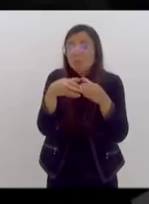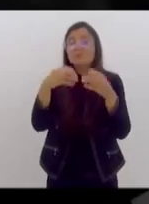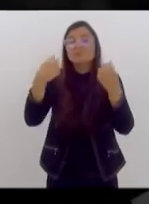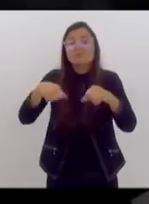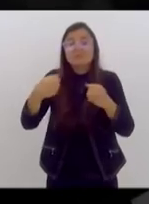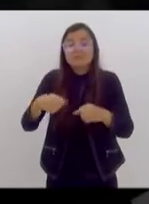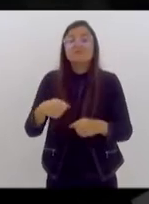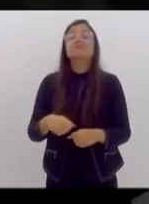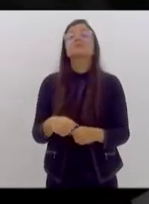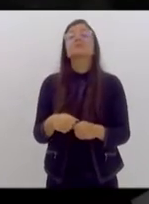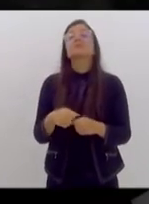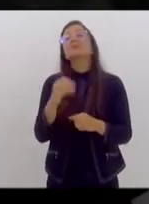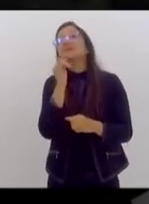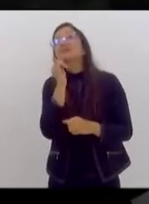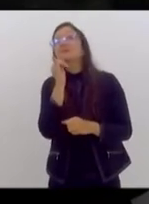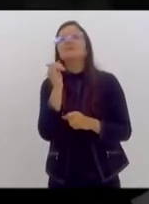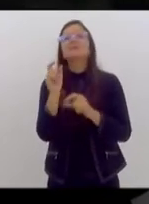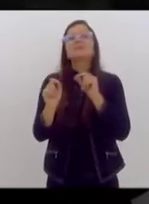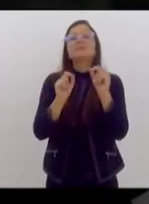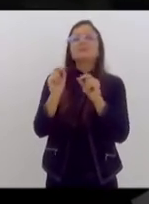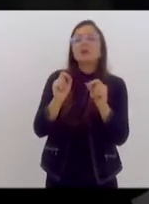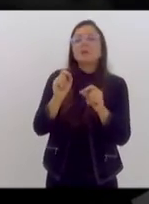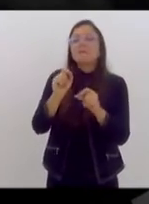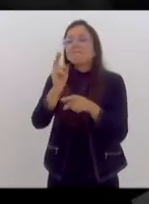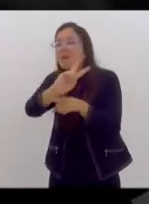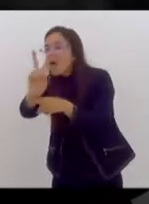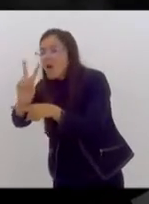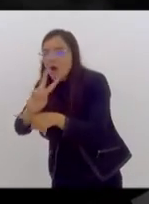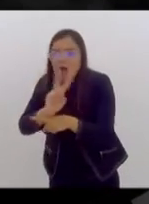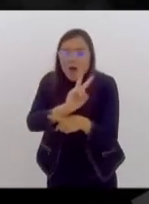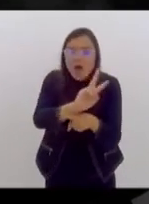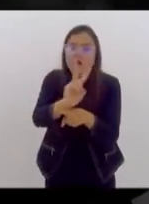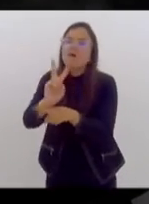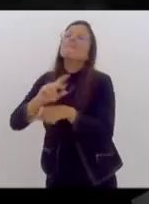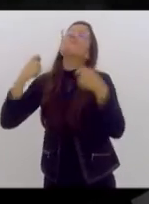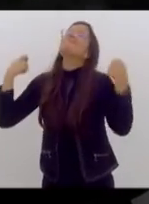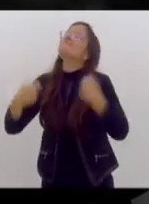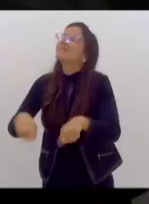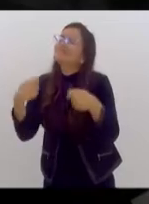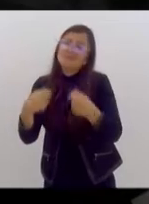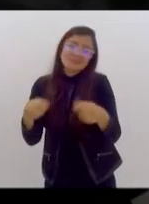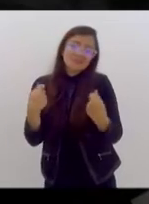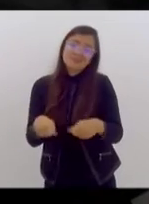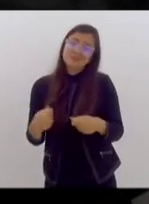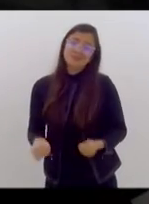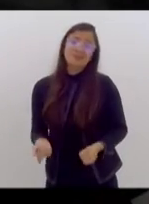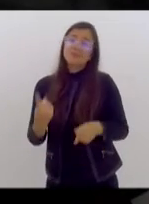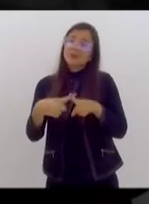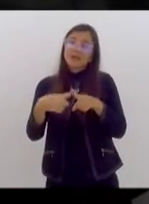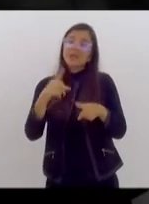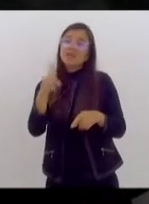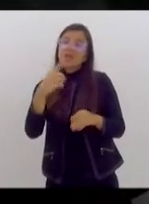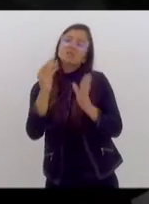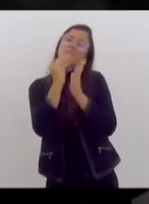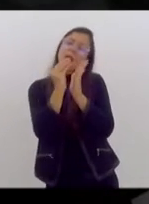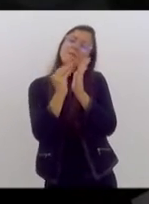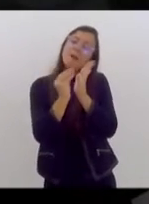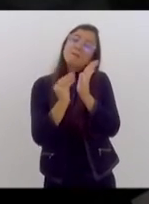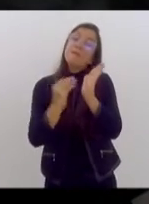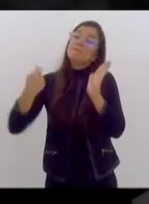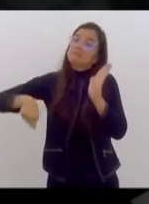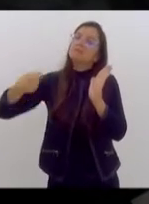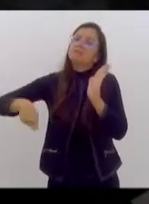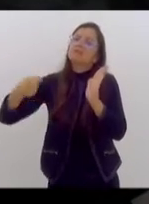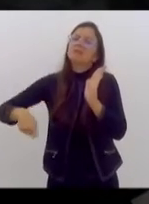né vigilantes vigilantes fiéis aqui né das nossas recomendações feitas nas cpis que são